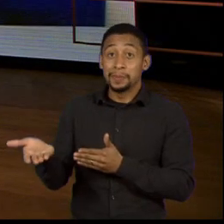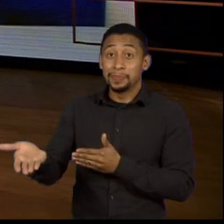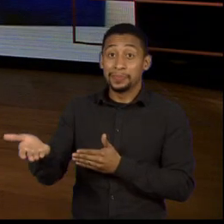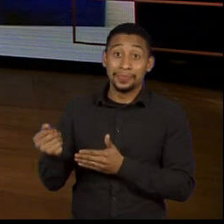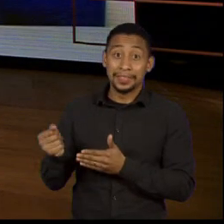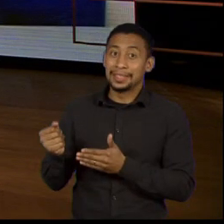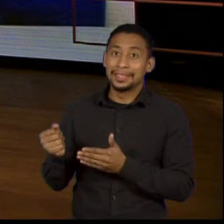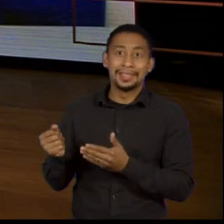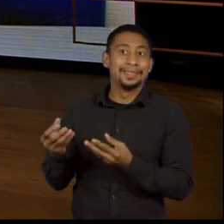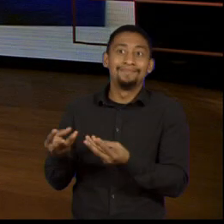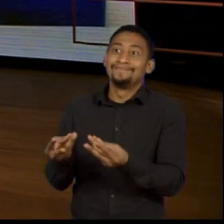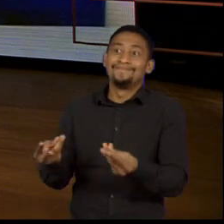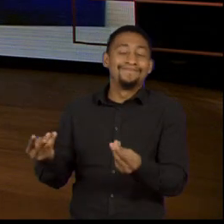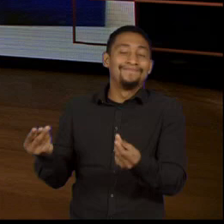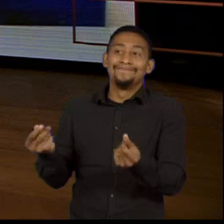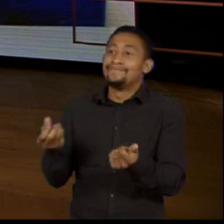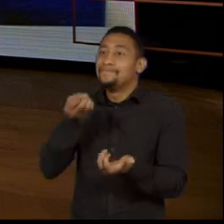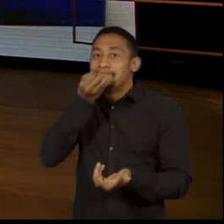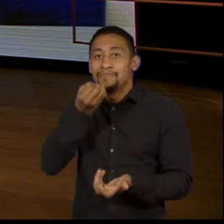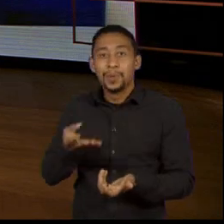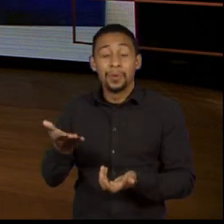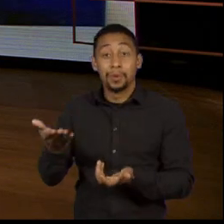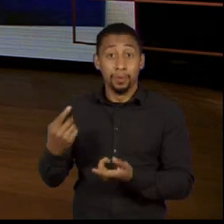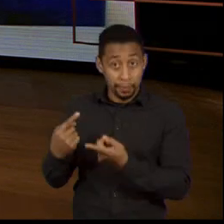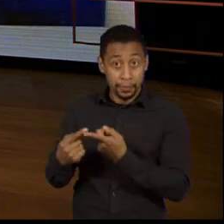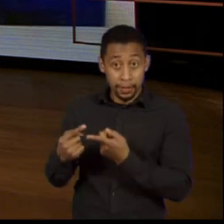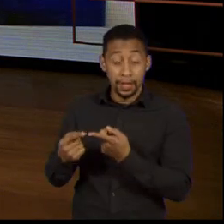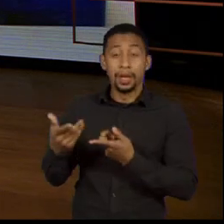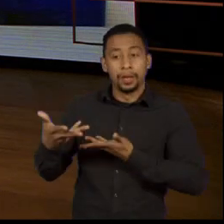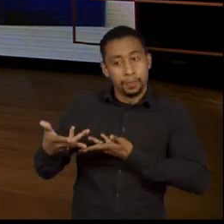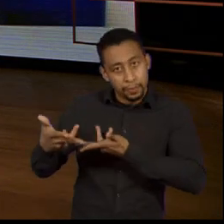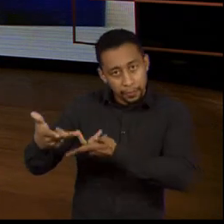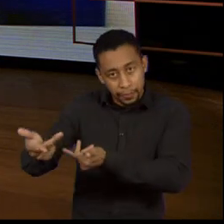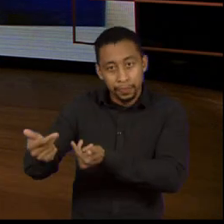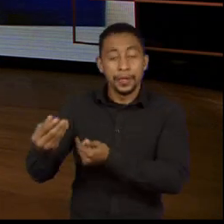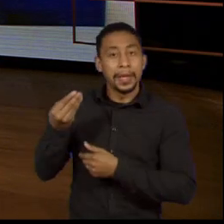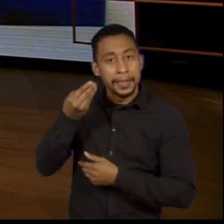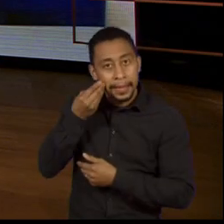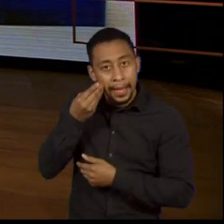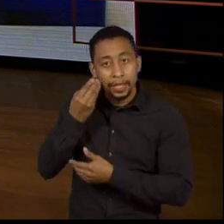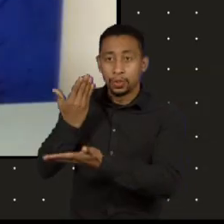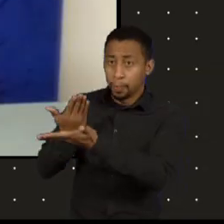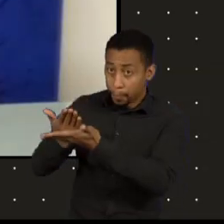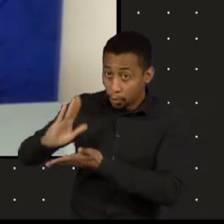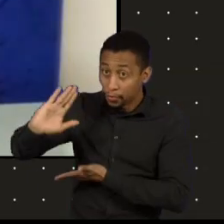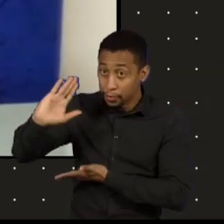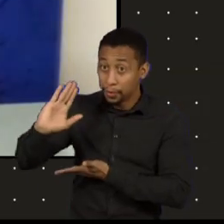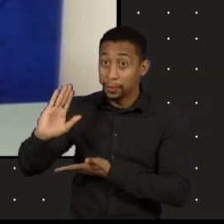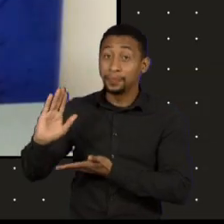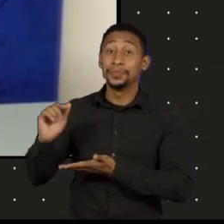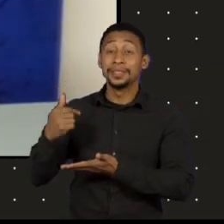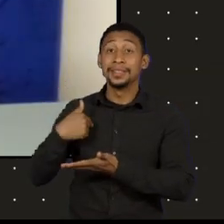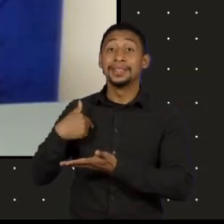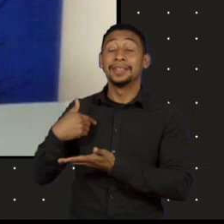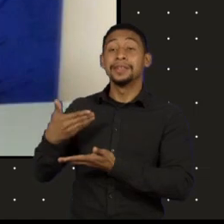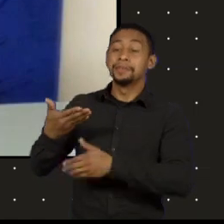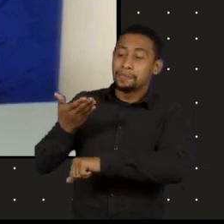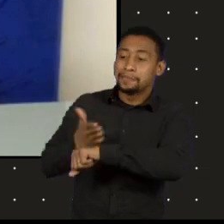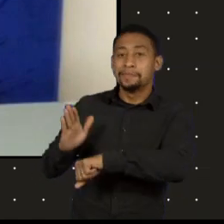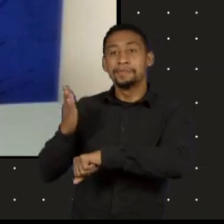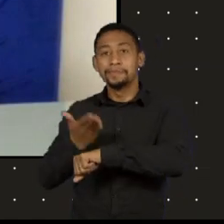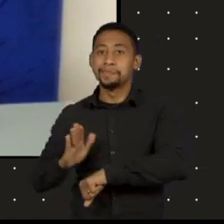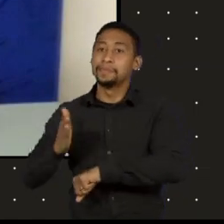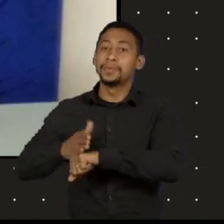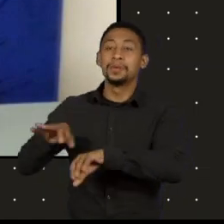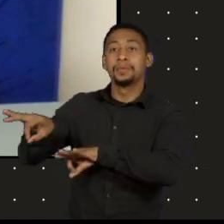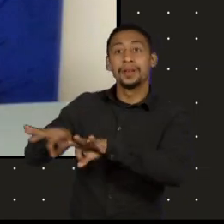foi um negócio riquíssimo. Por quê? Ele me aprovou, né, no teste, e eu vim para ensaiar para fazer uma